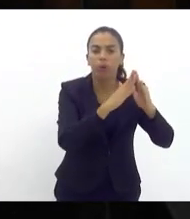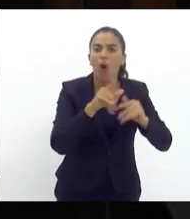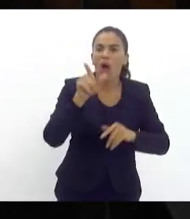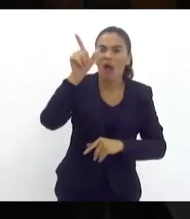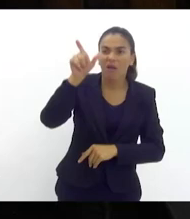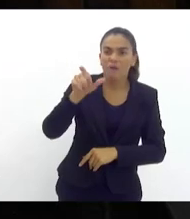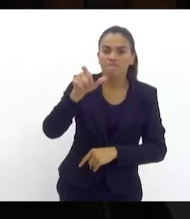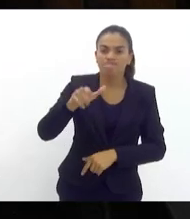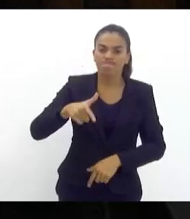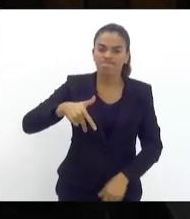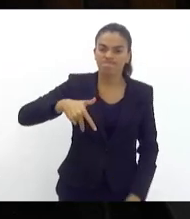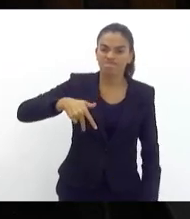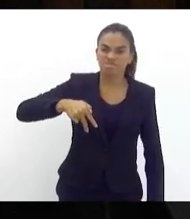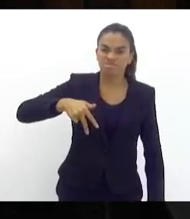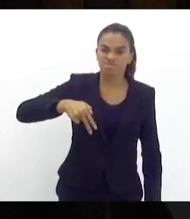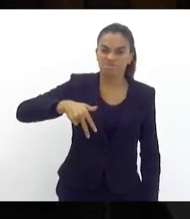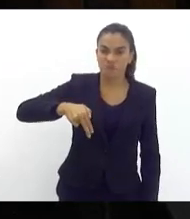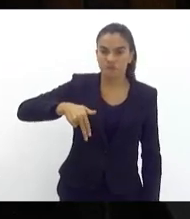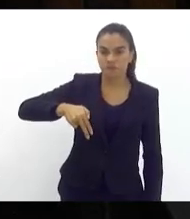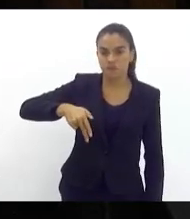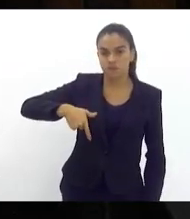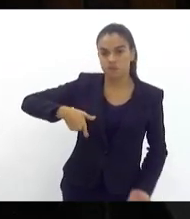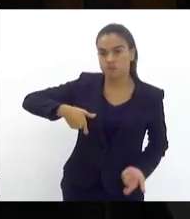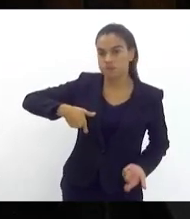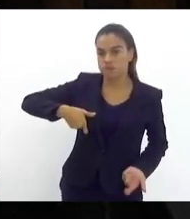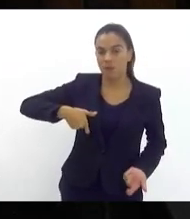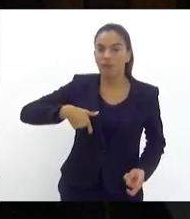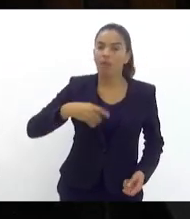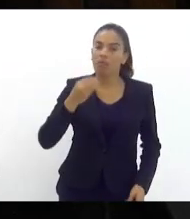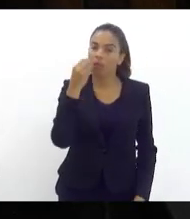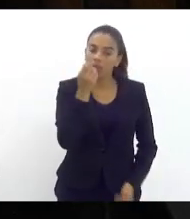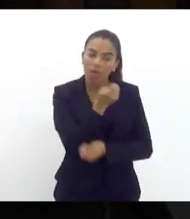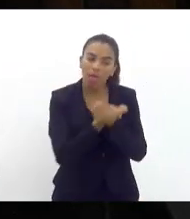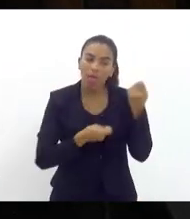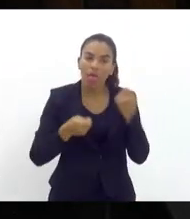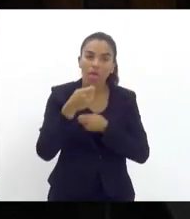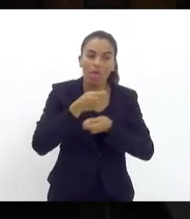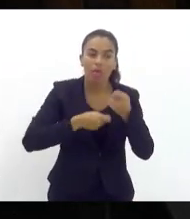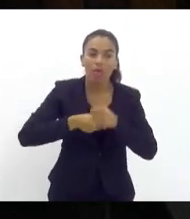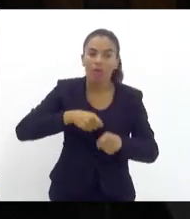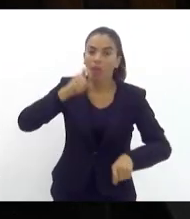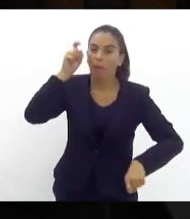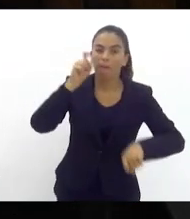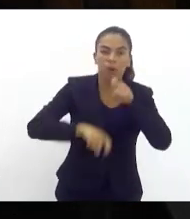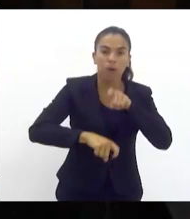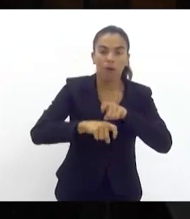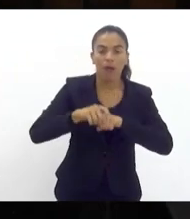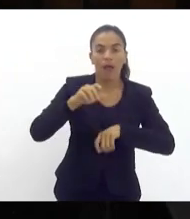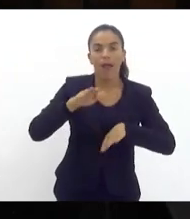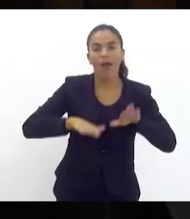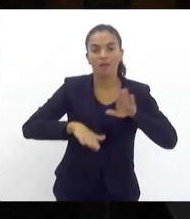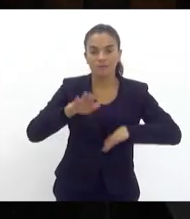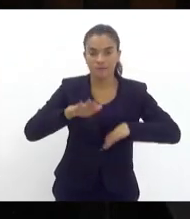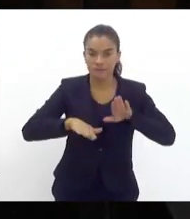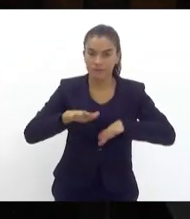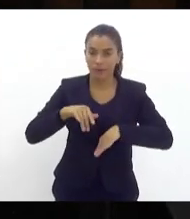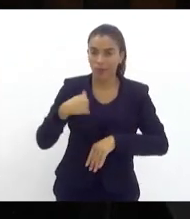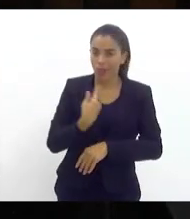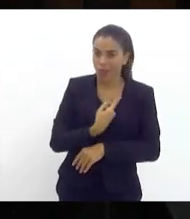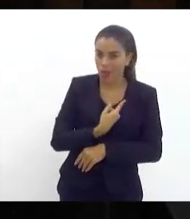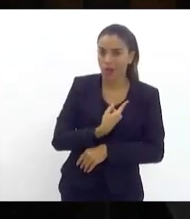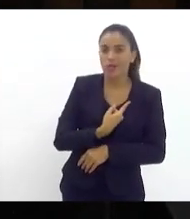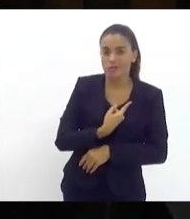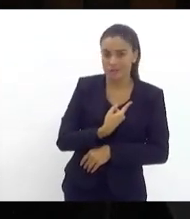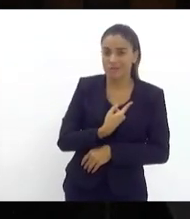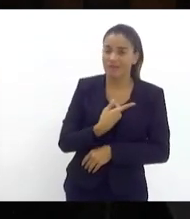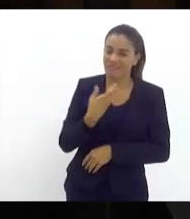vagabundo tô ali para corromper essas crianças tô aqui às vezes nós precisamos de deixar de algum